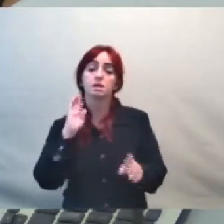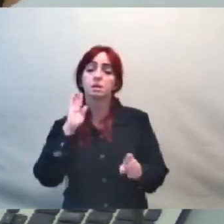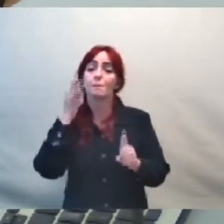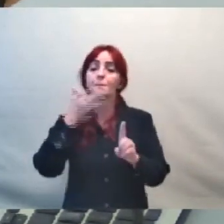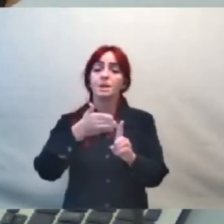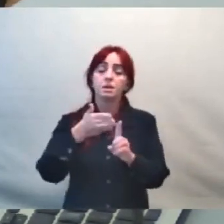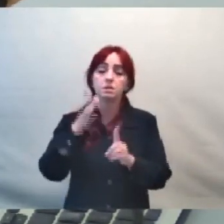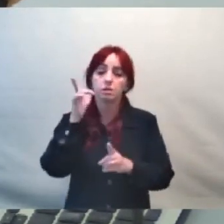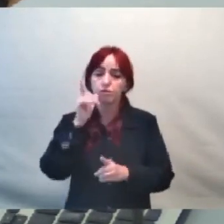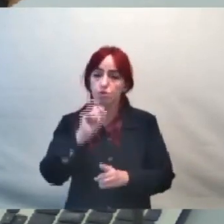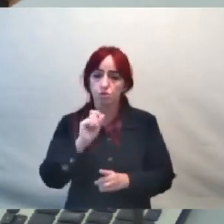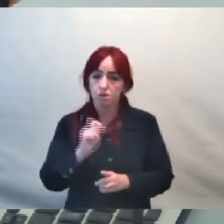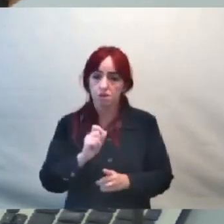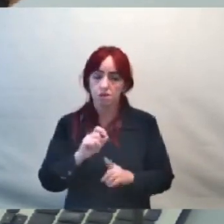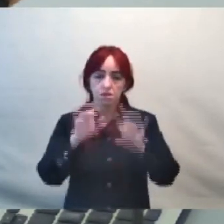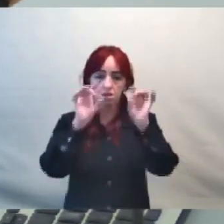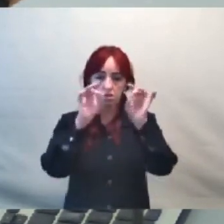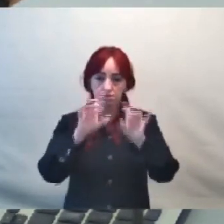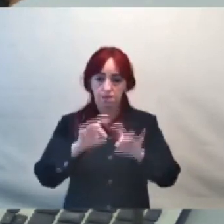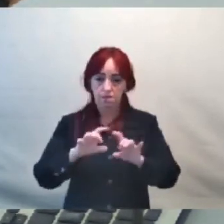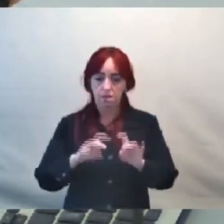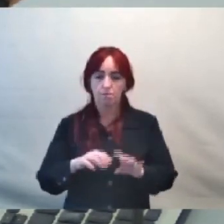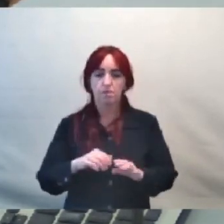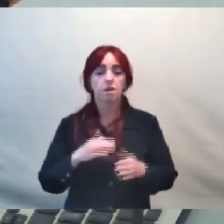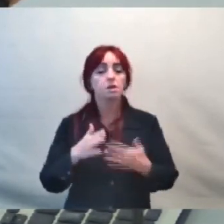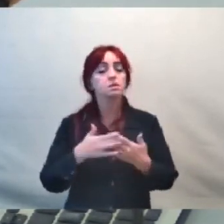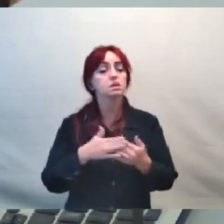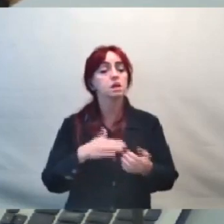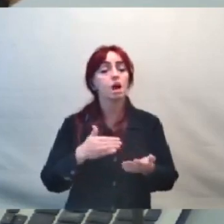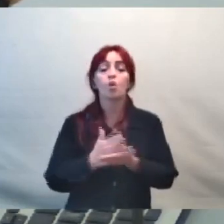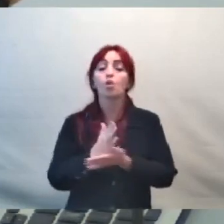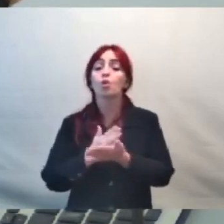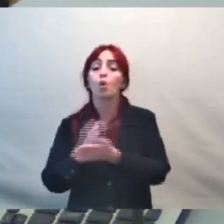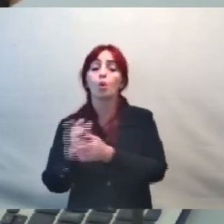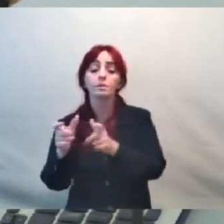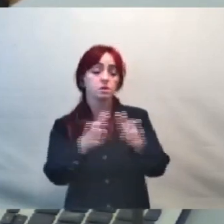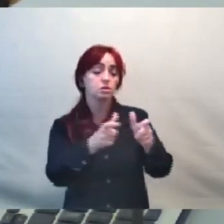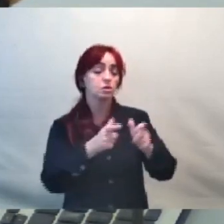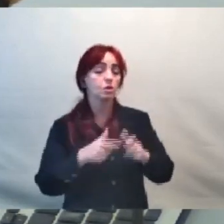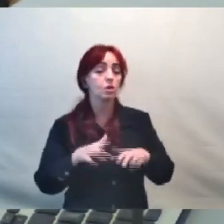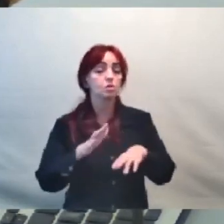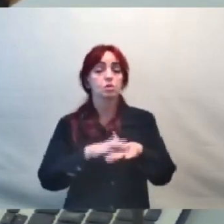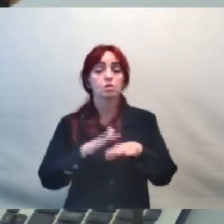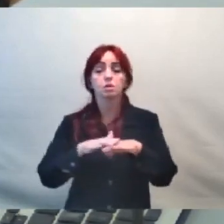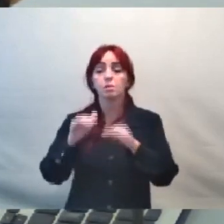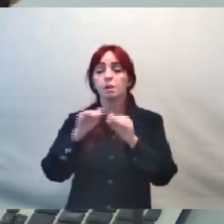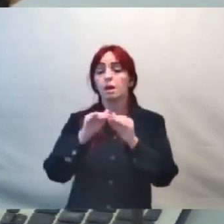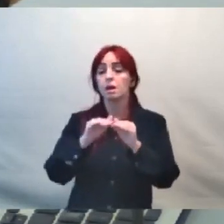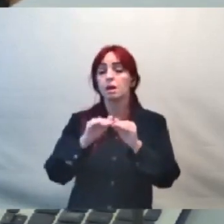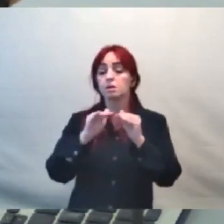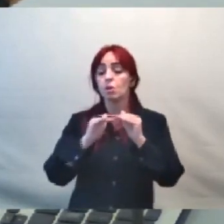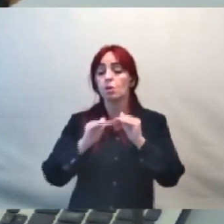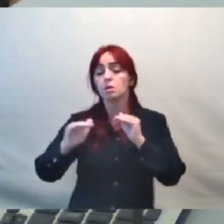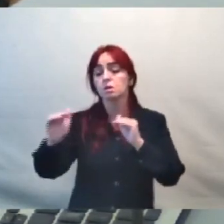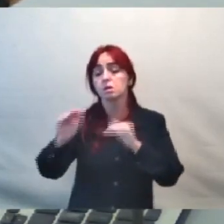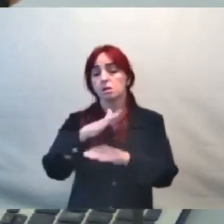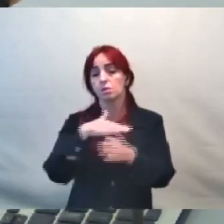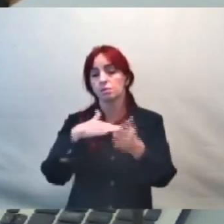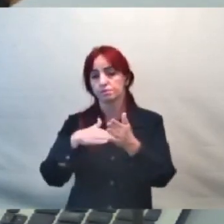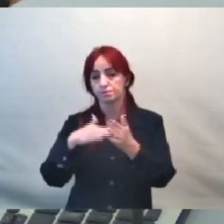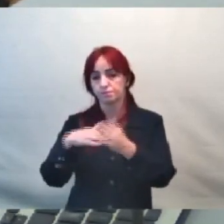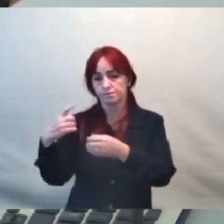alcançadas, especialmente em algumas regiões, ou está mais horizontal em toda a cidade, né? Quais